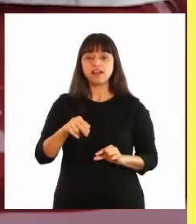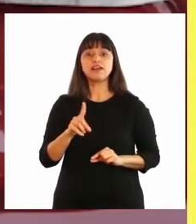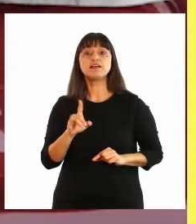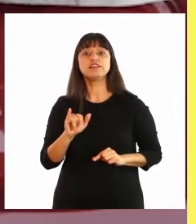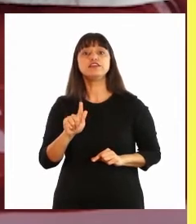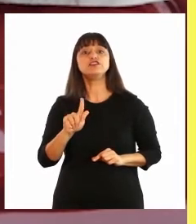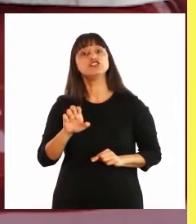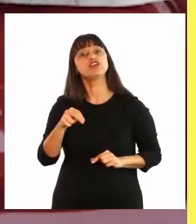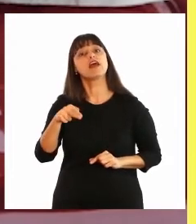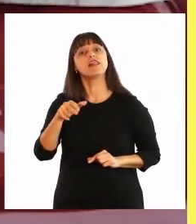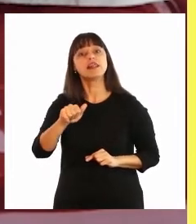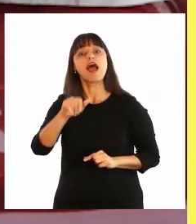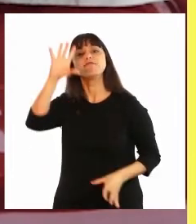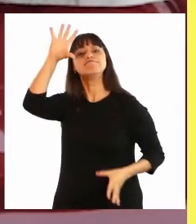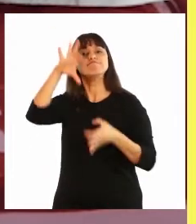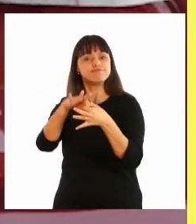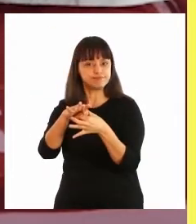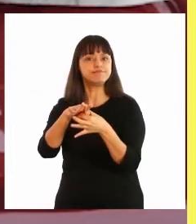aí,